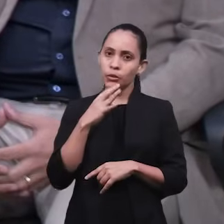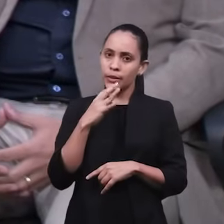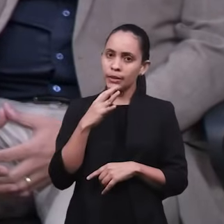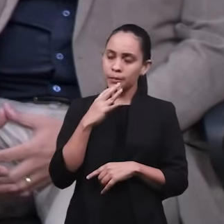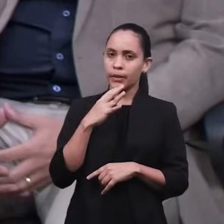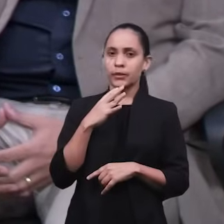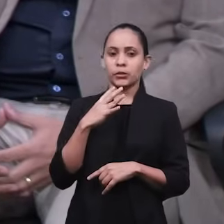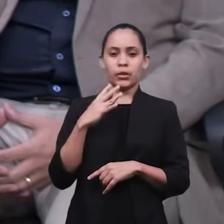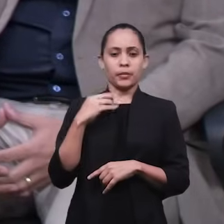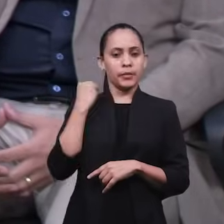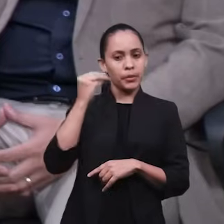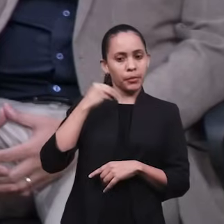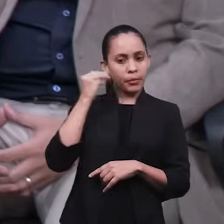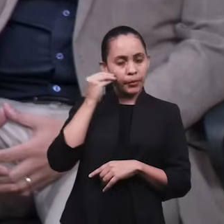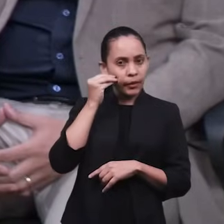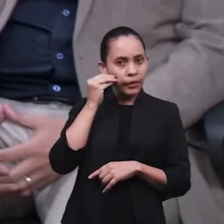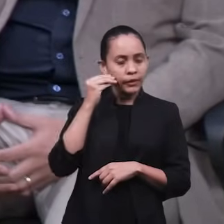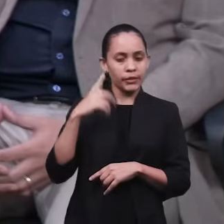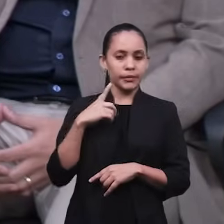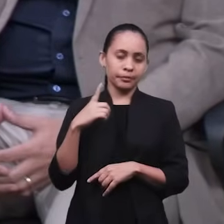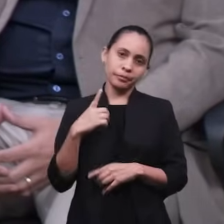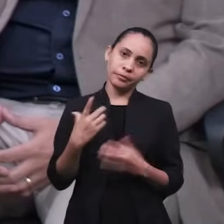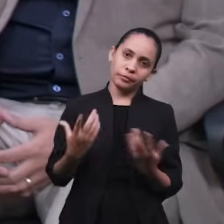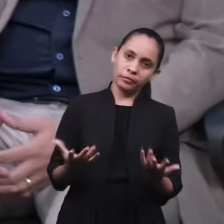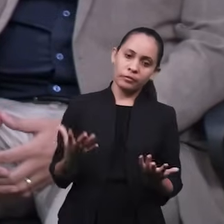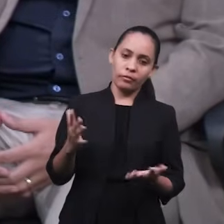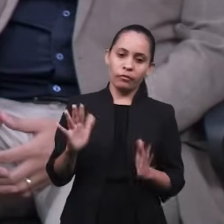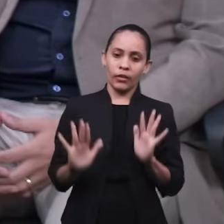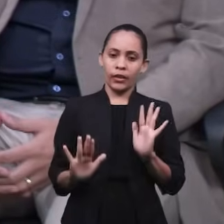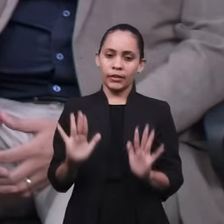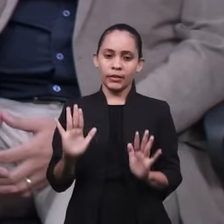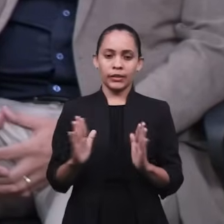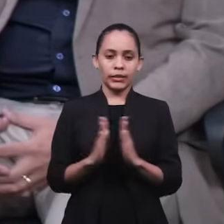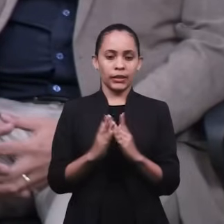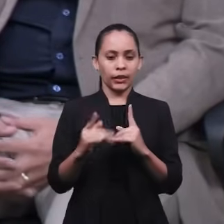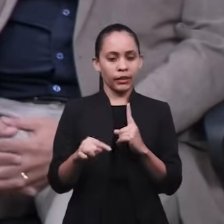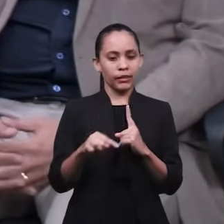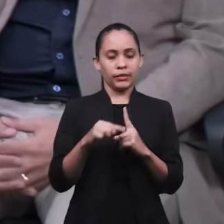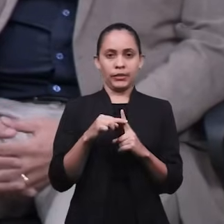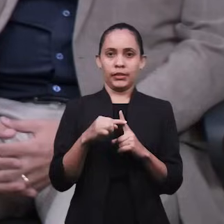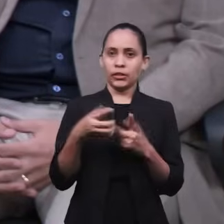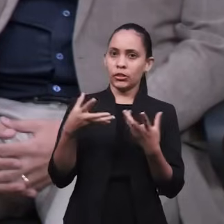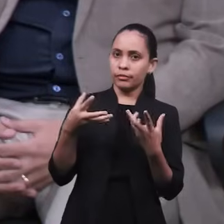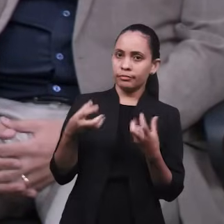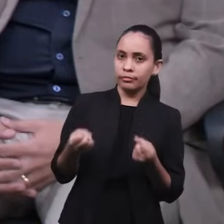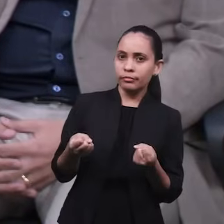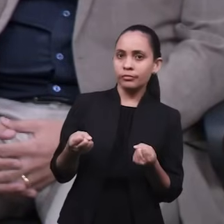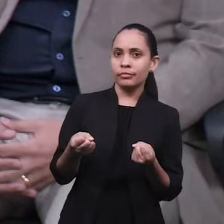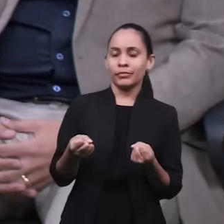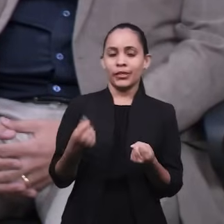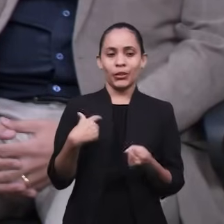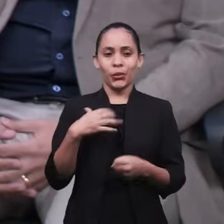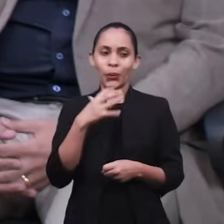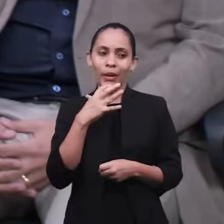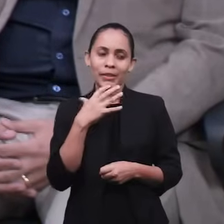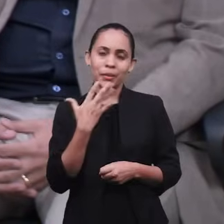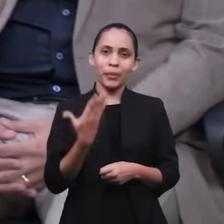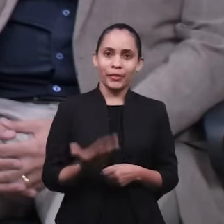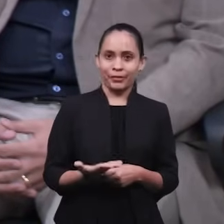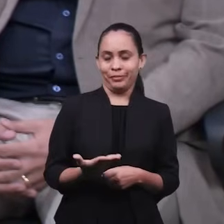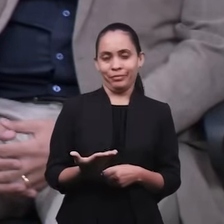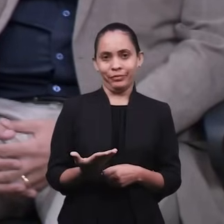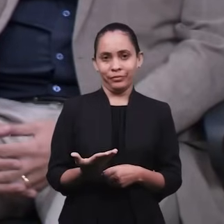tem uma experiência na igreja, como o pastor relatou aqui, e às vezes a igreja não toma, né, o conhecimento daquilo